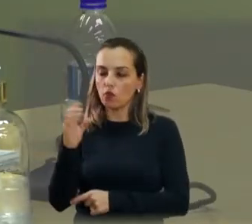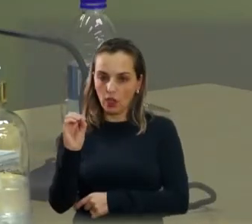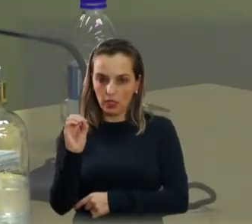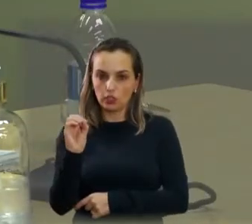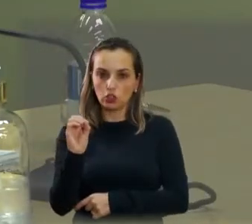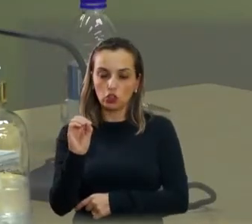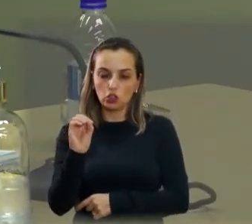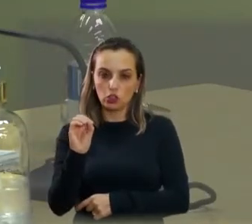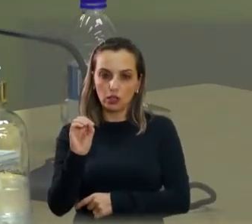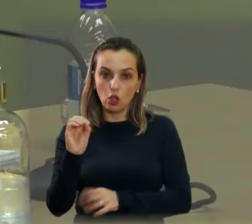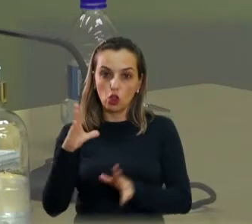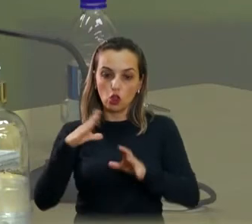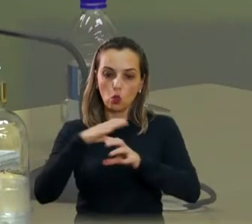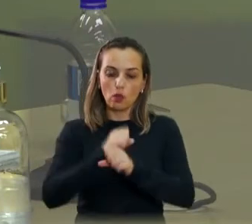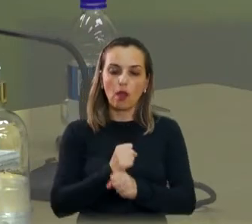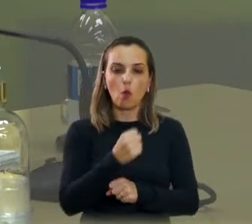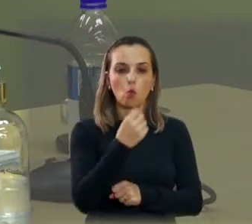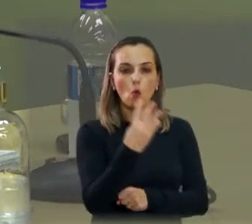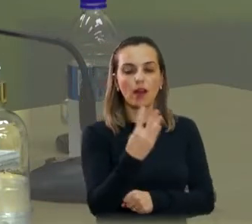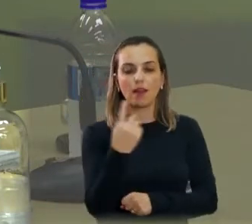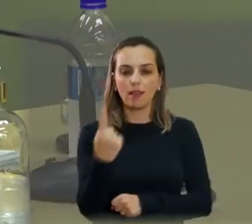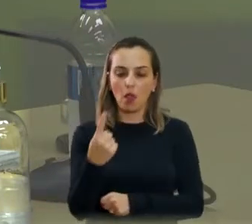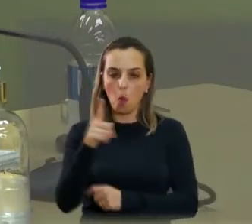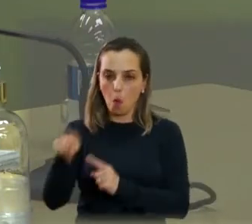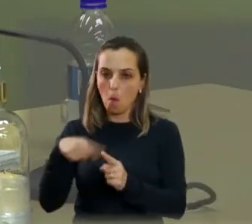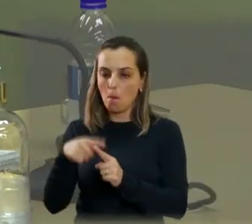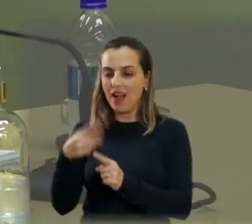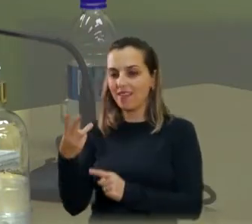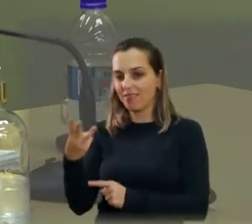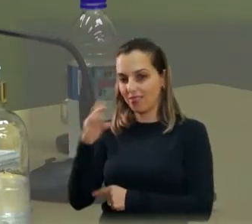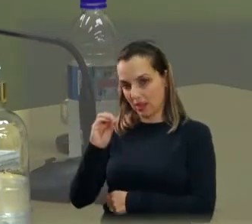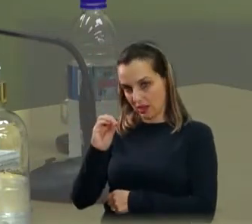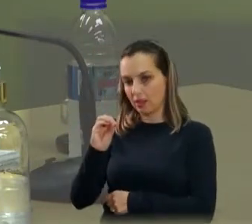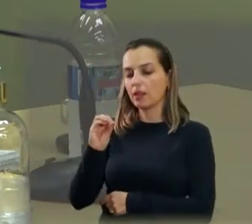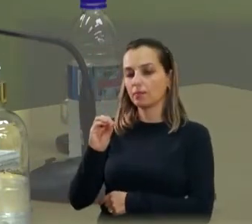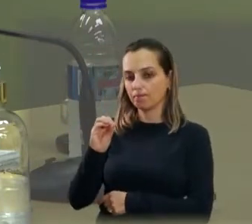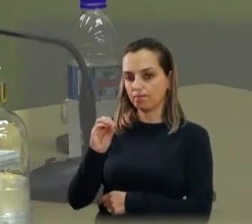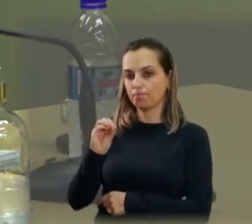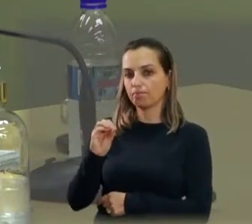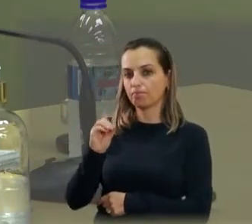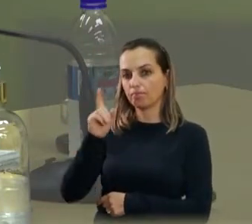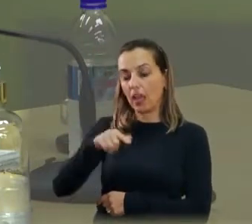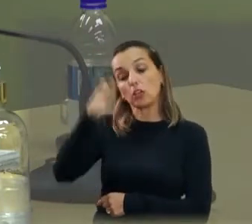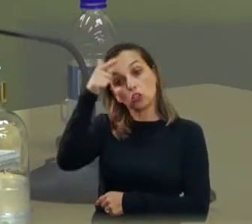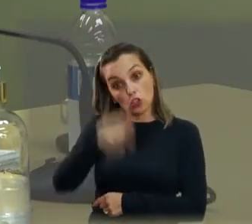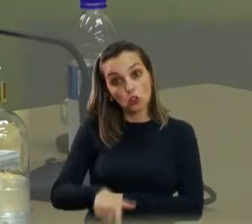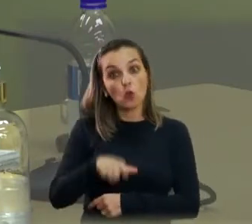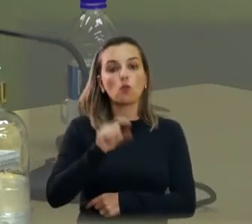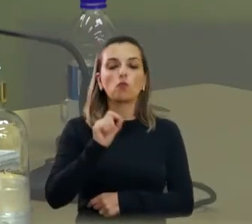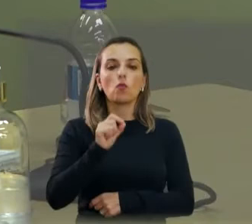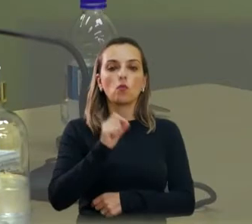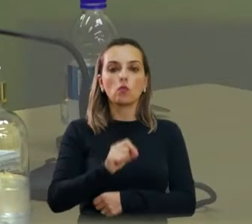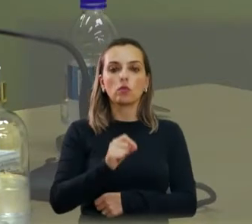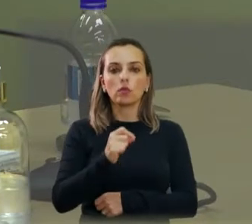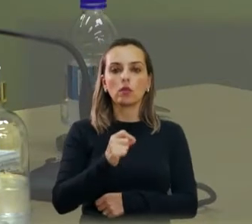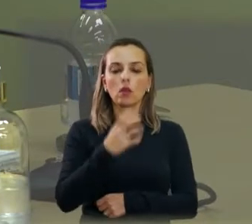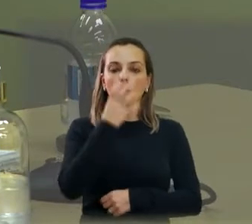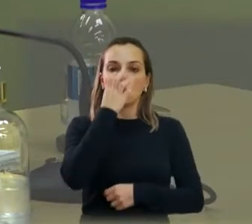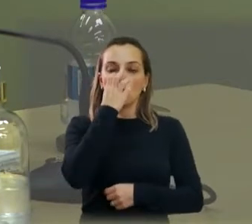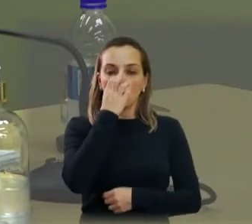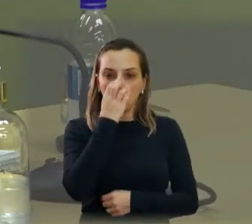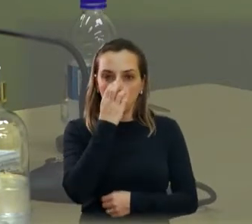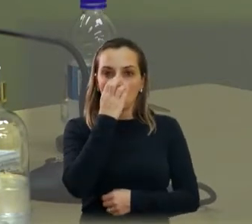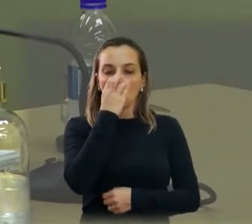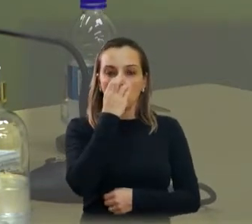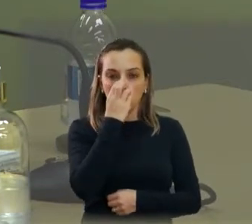com 41 leitos de enfermaria e 30 leitos de UTI. Novamente, reforça a questão do oxigênio. Quando eles fizeram o